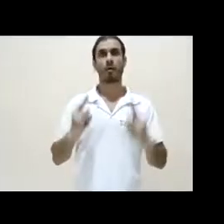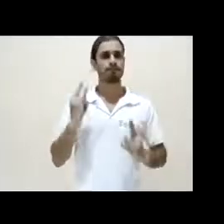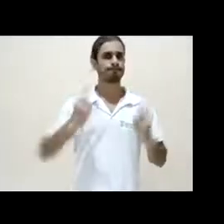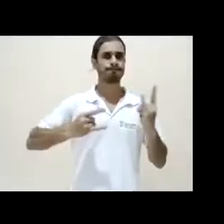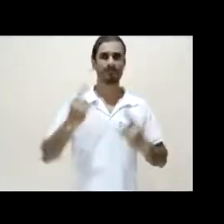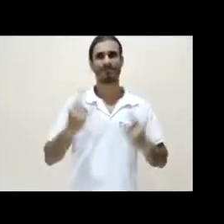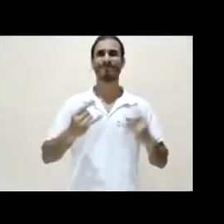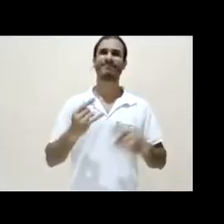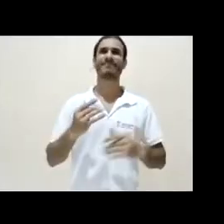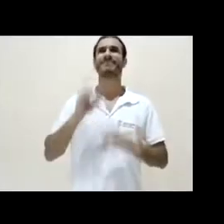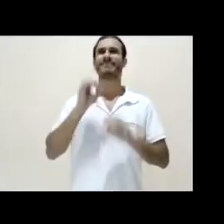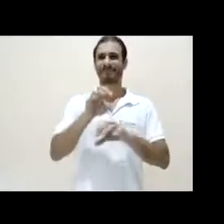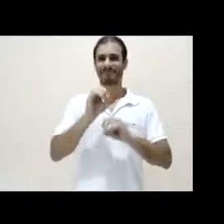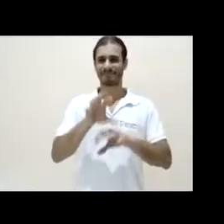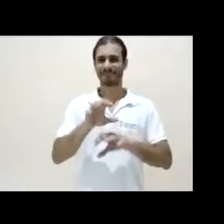investigar